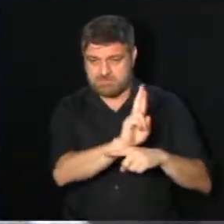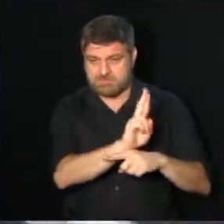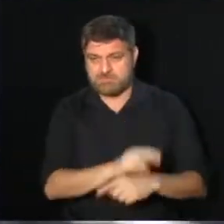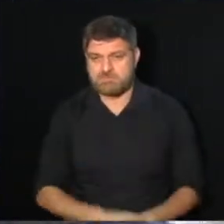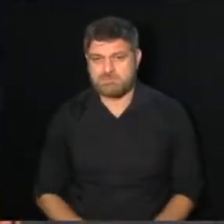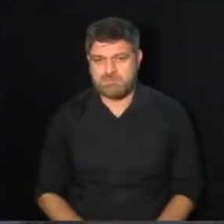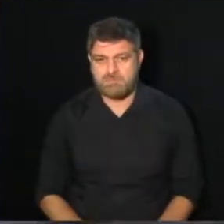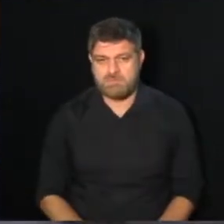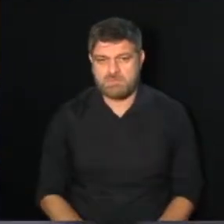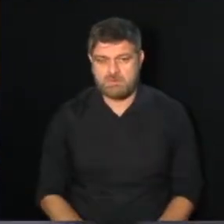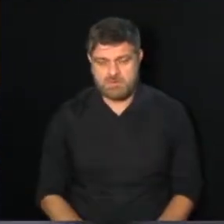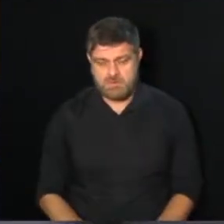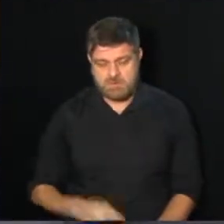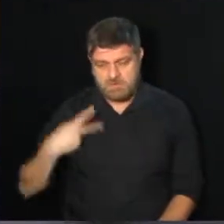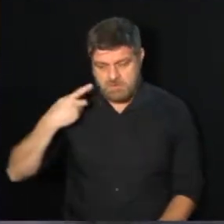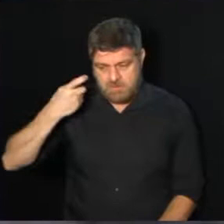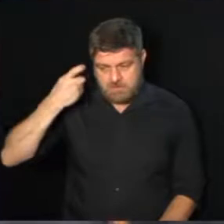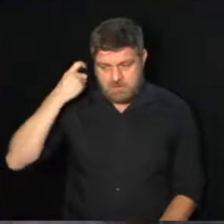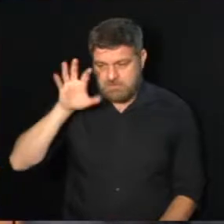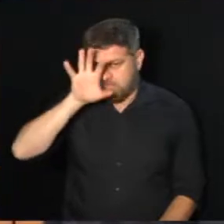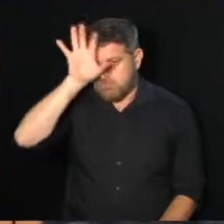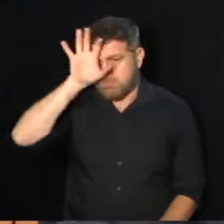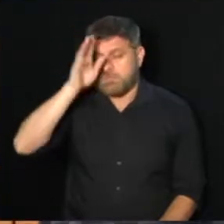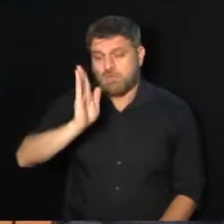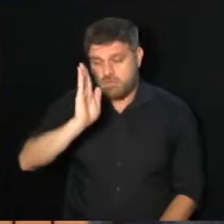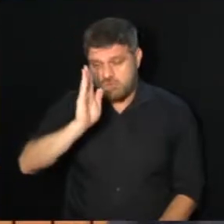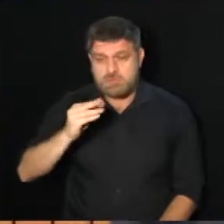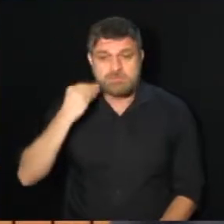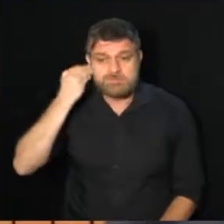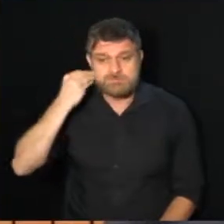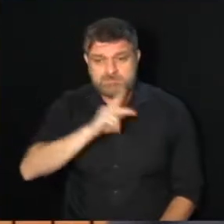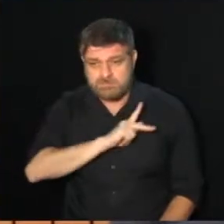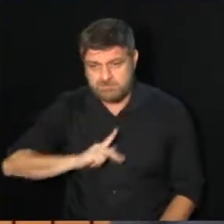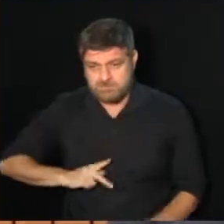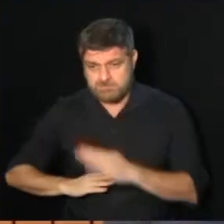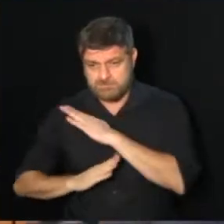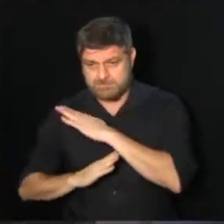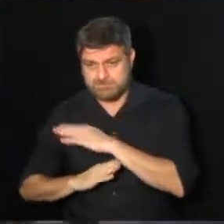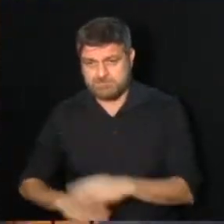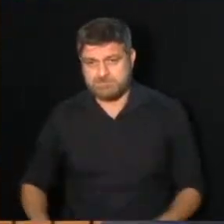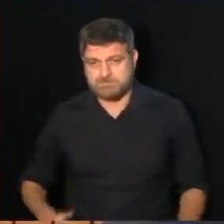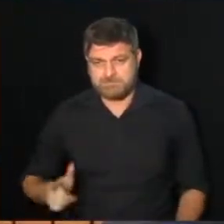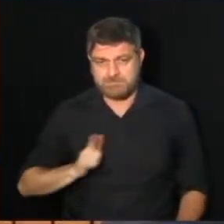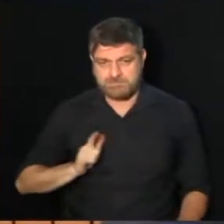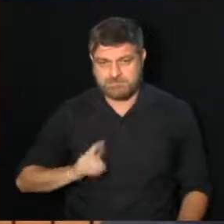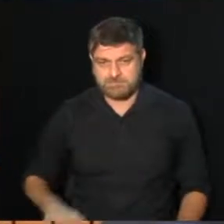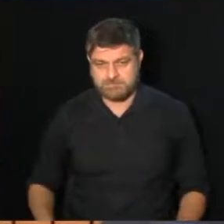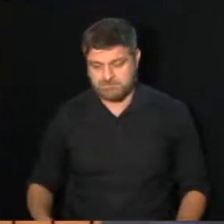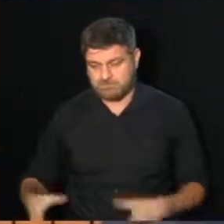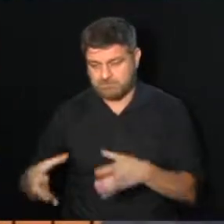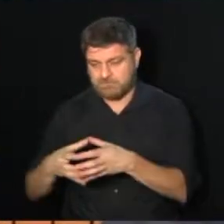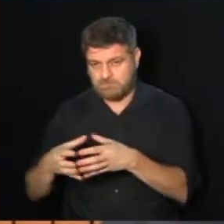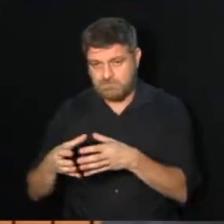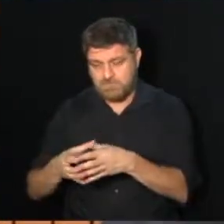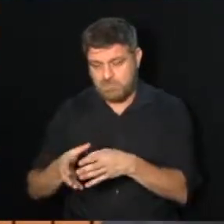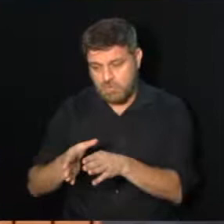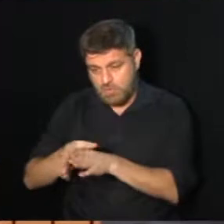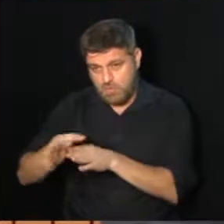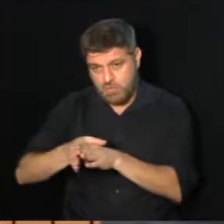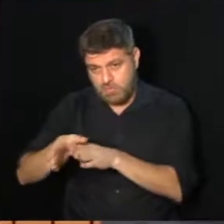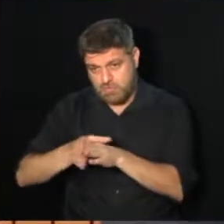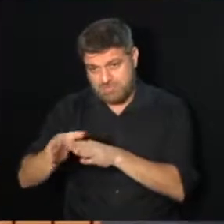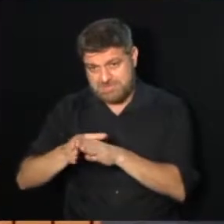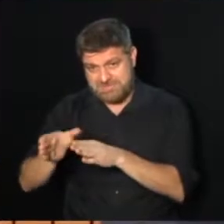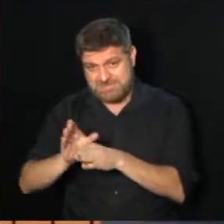Ferrari, ex-vereador e ex-presidente dessa casa. José Tavares, presidente do Conseg Campo Grande. Marilda